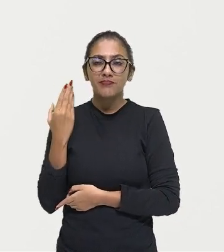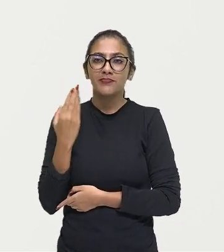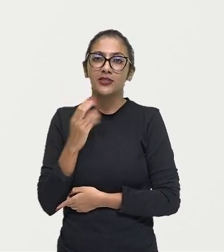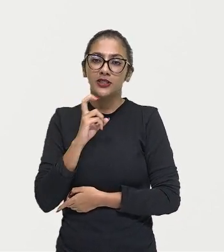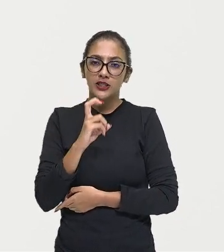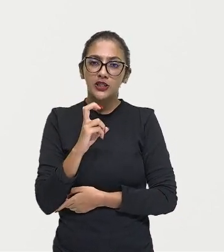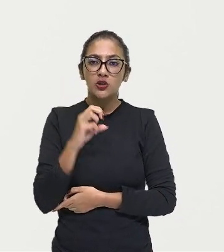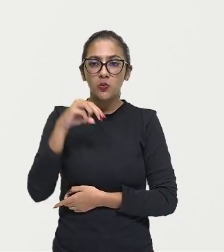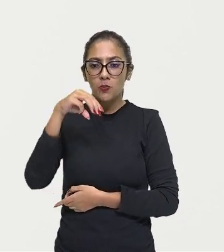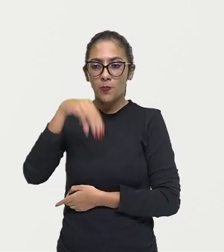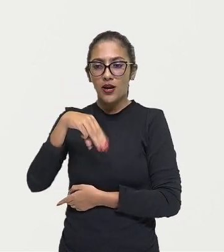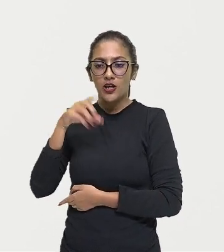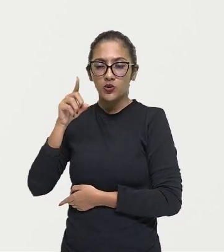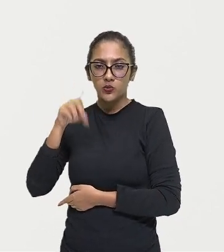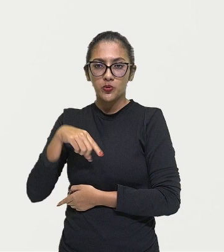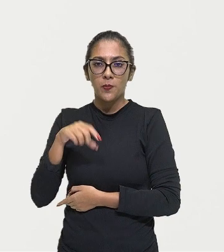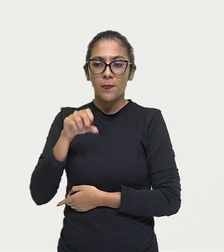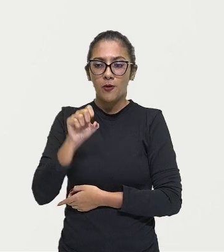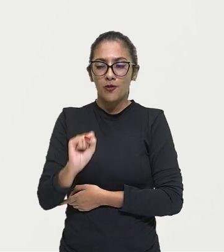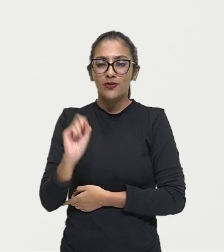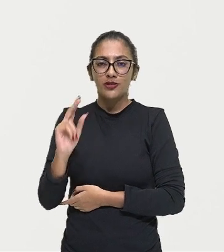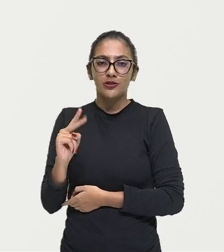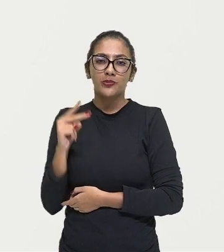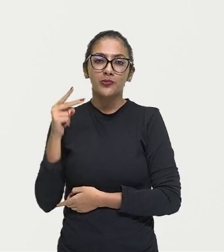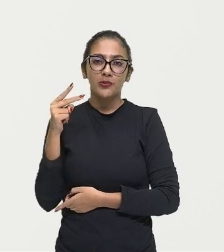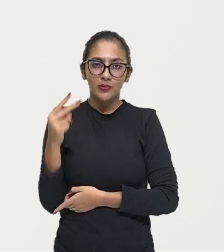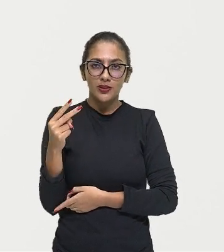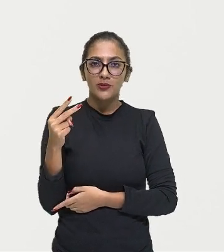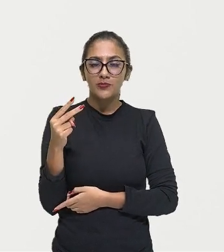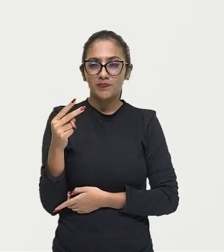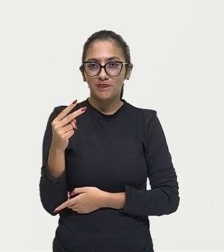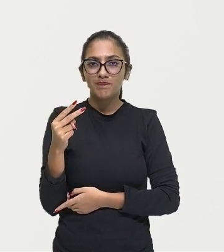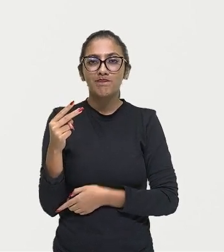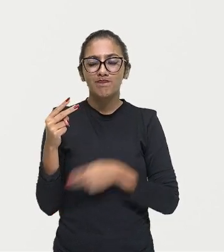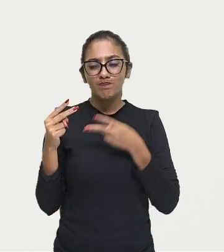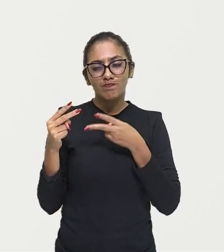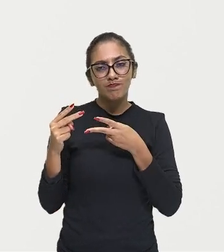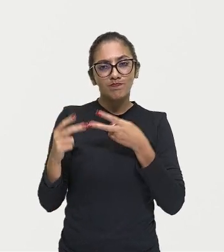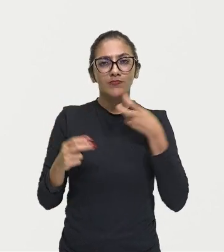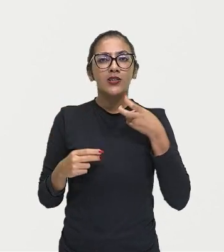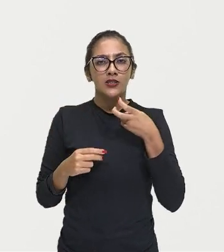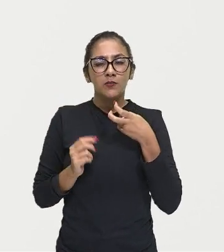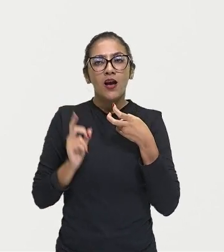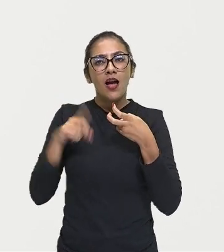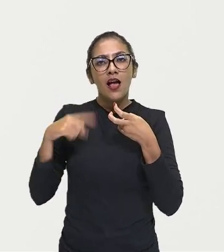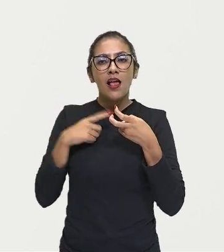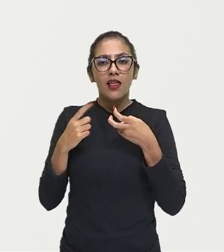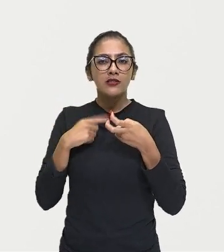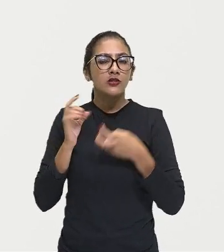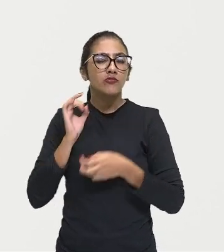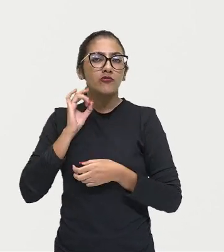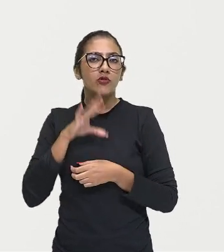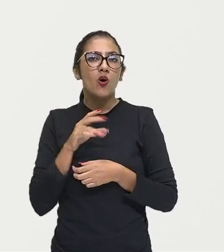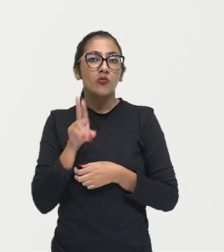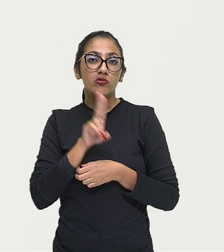metros por segundo ao quadrado. Vejam aí que é uma aplicação